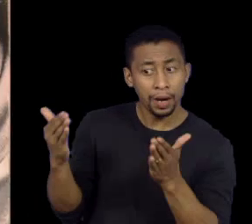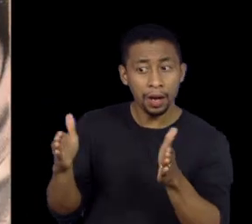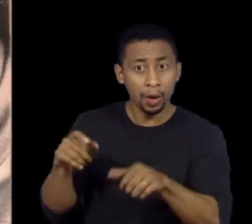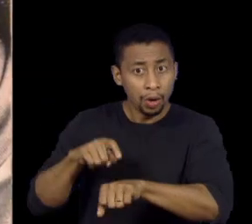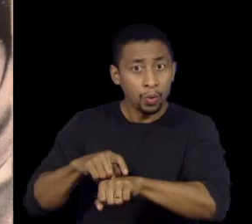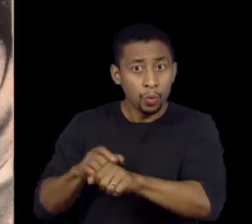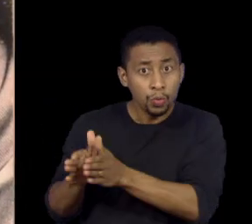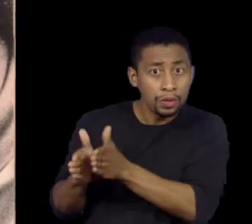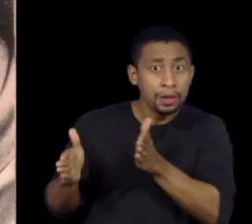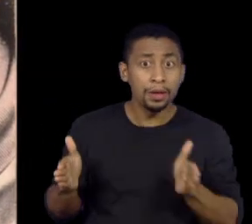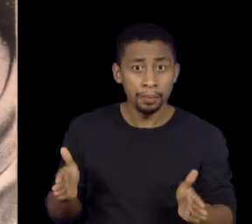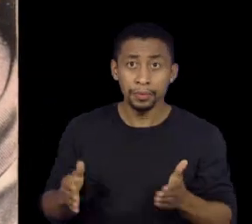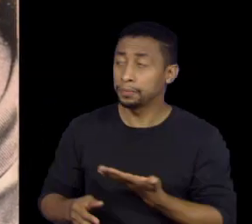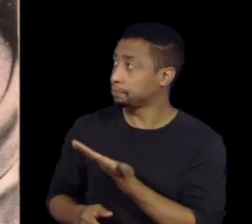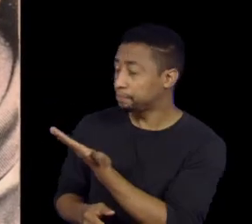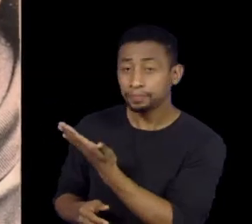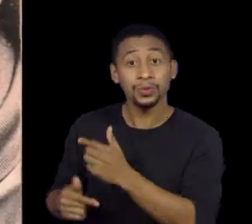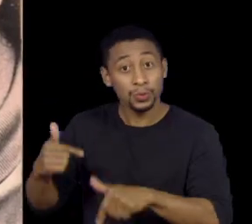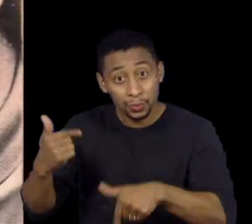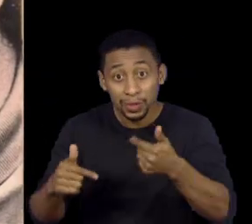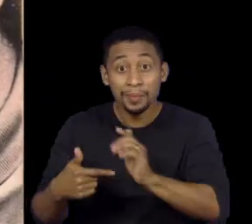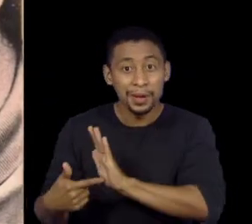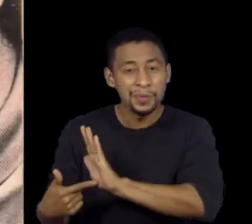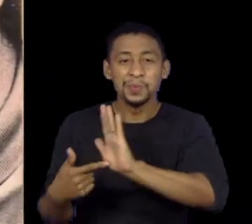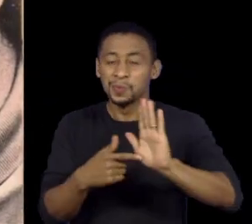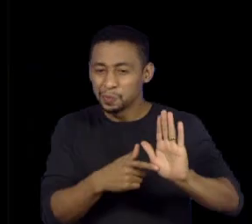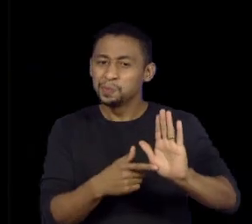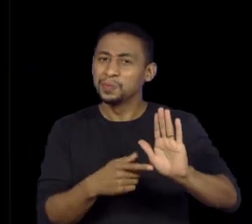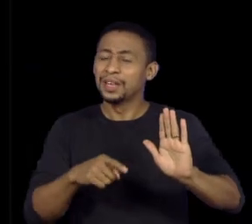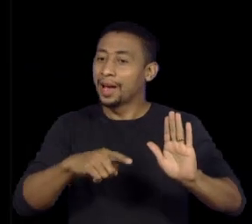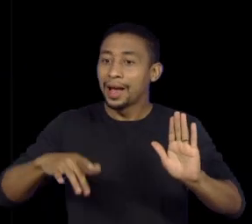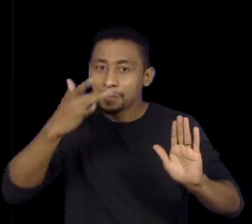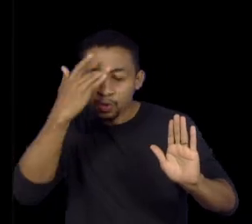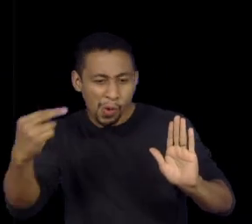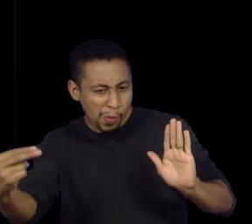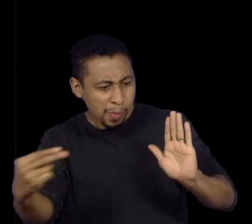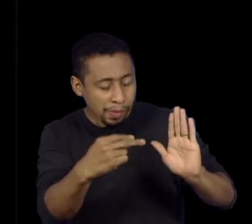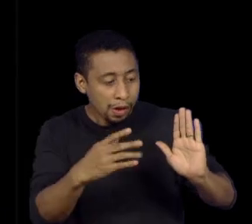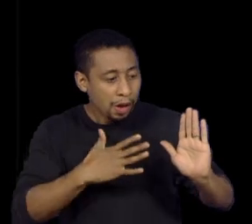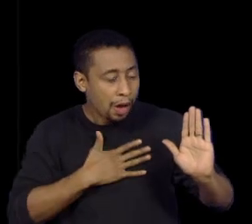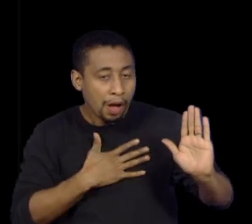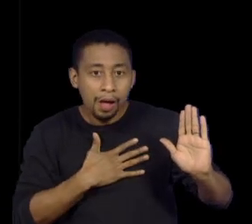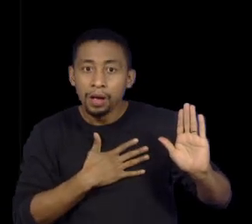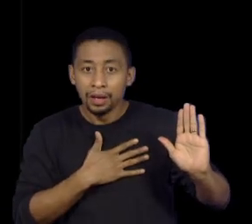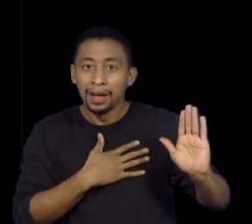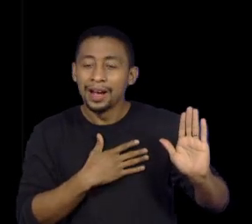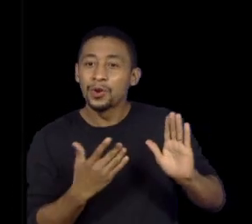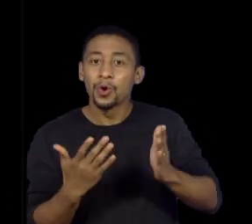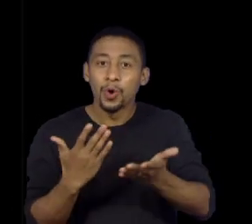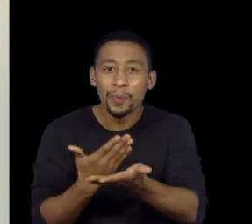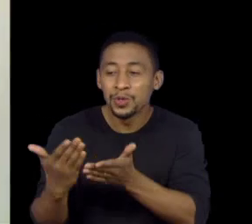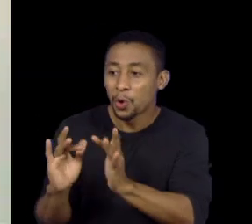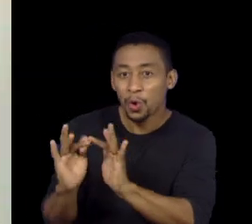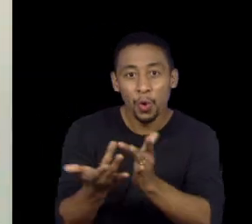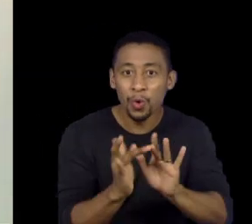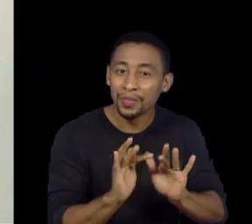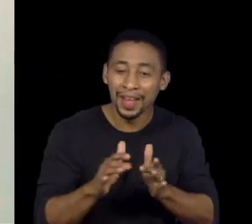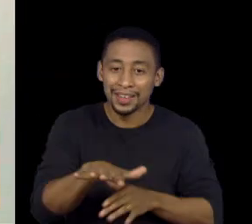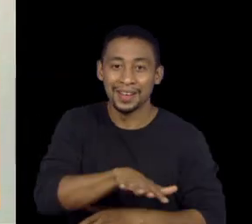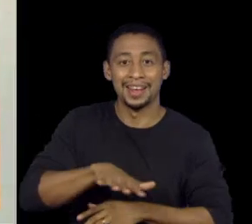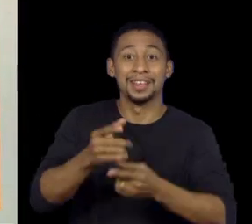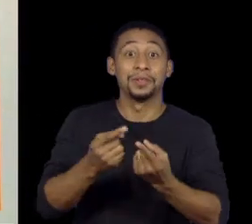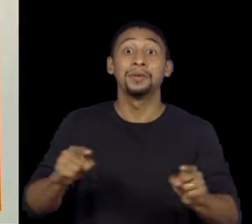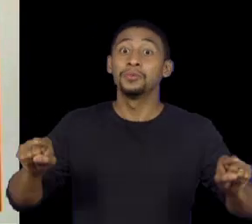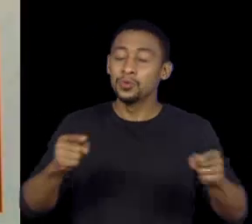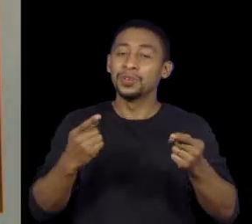tido uma enorme repercussão, esse trabalho o colocou em contato com o pessoal da música e um novo campo se